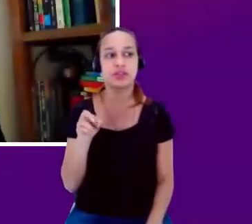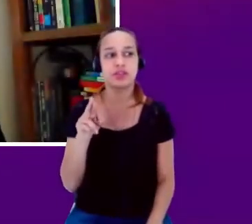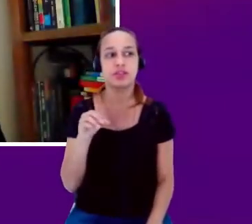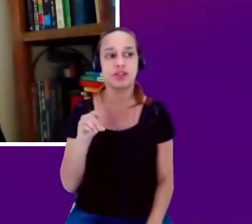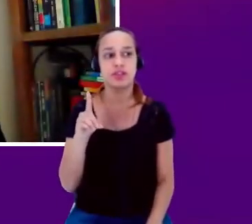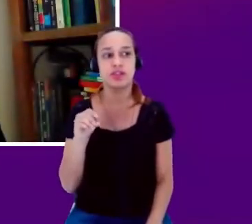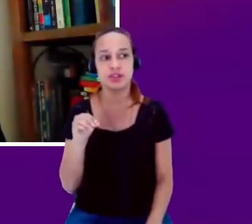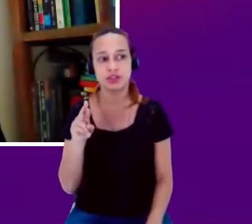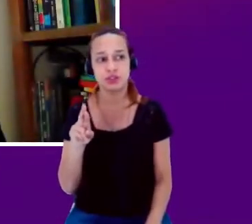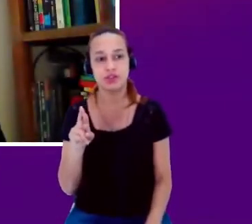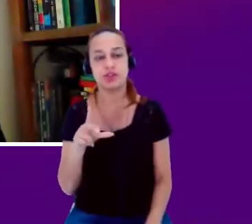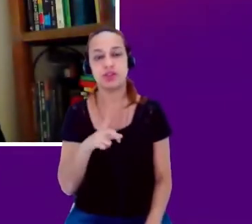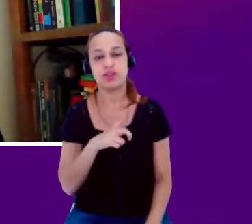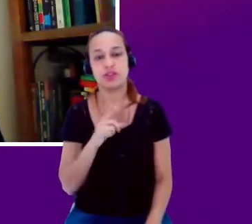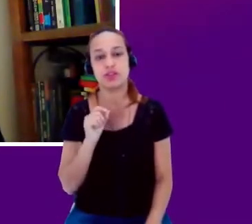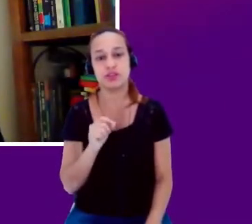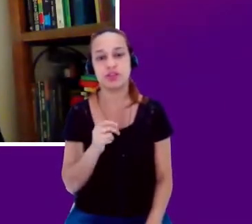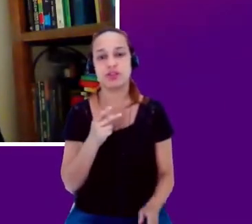a falar do que eu.